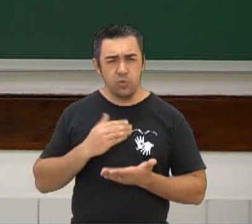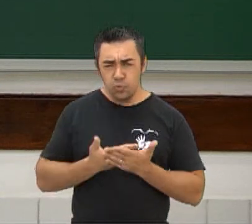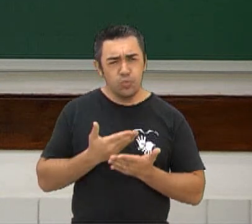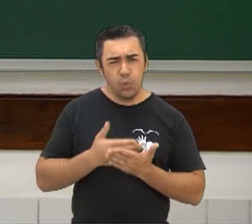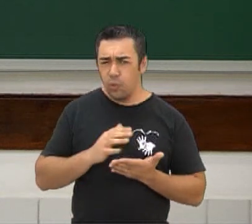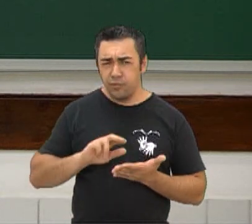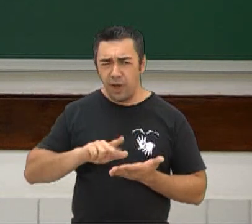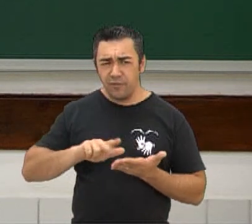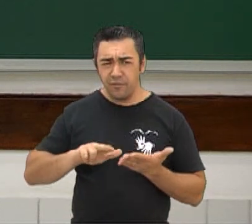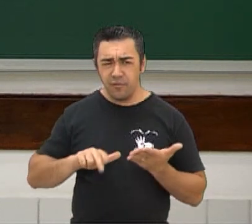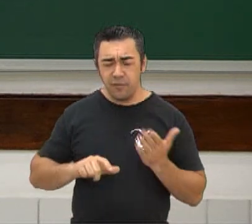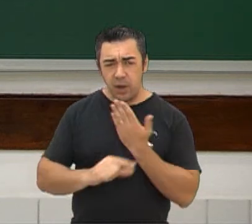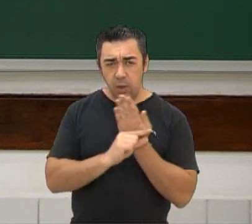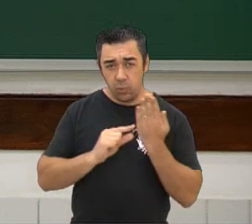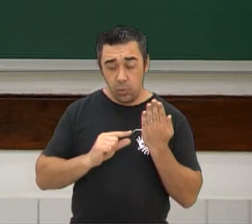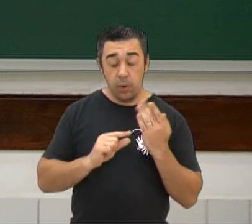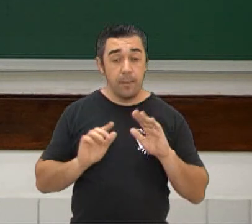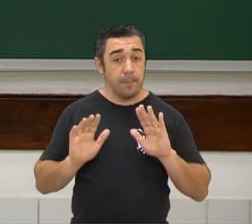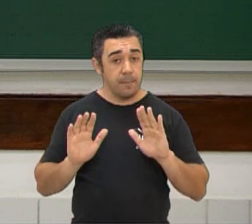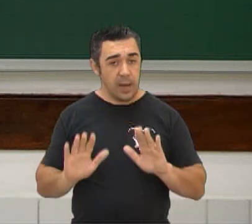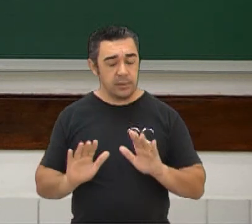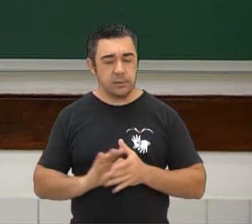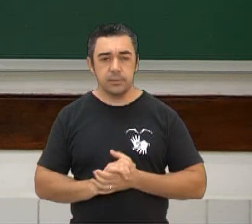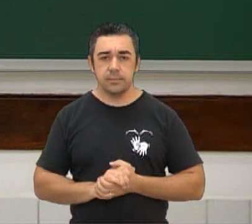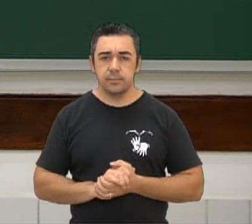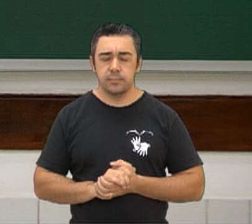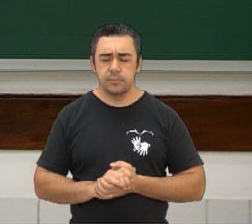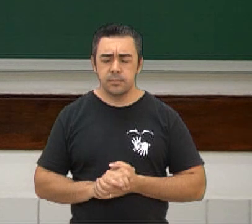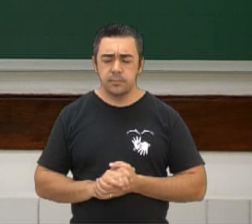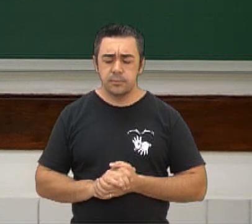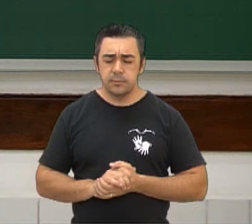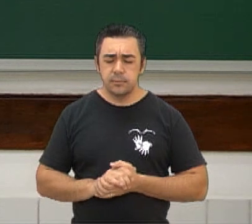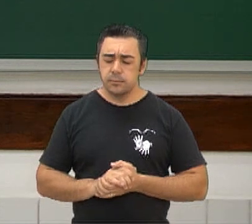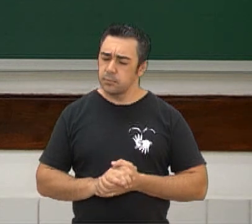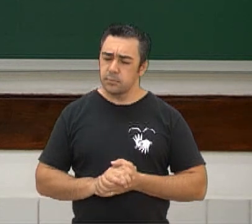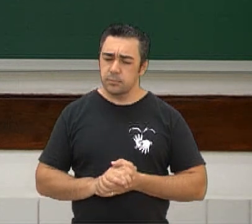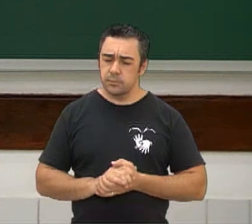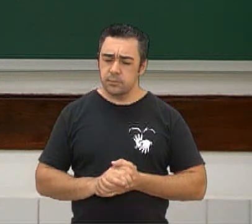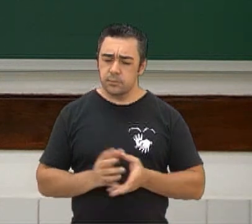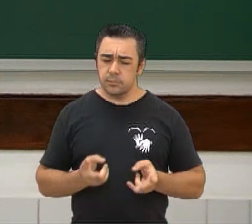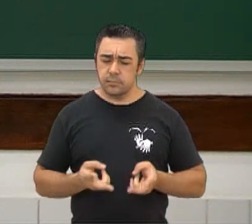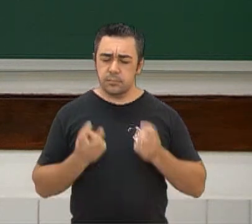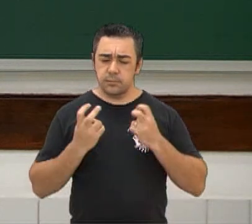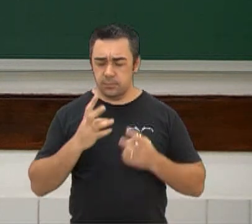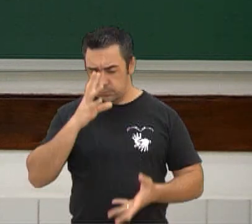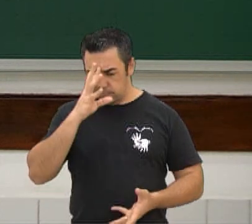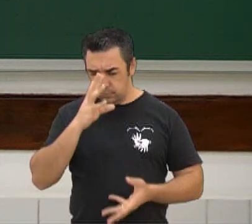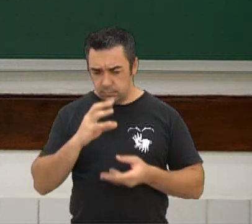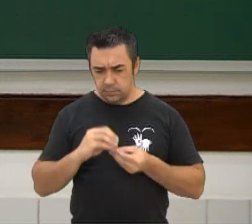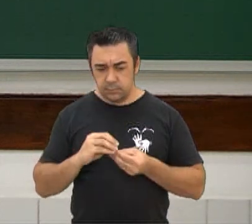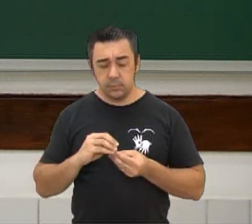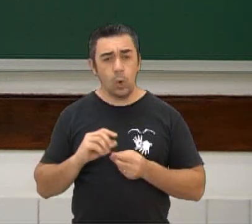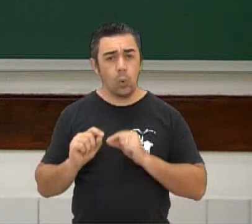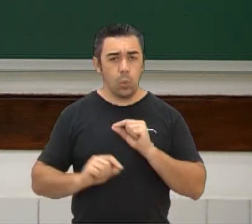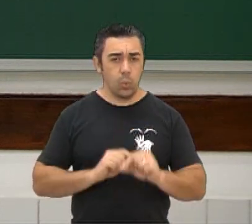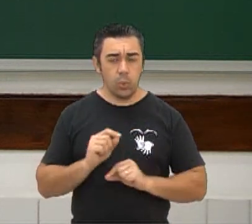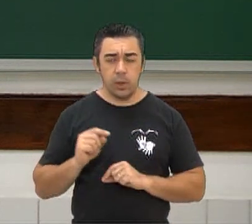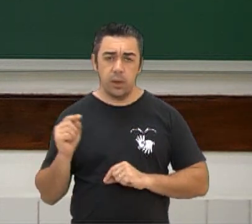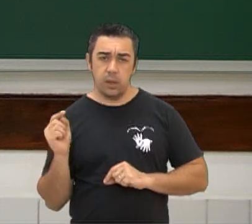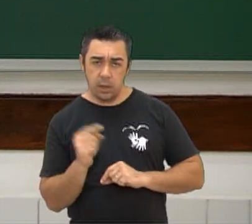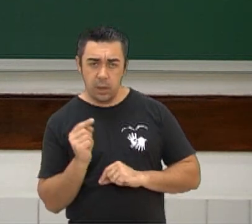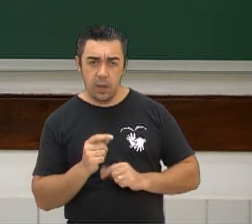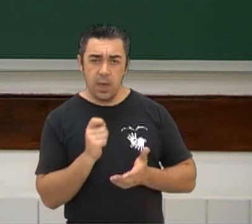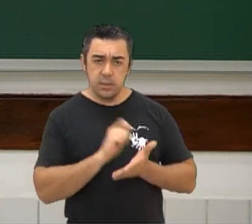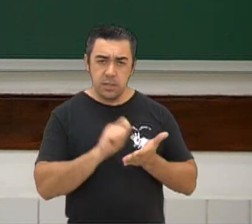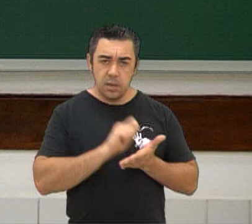toda. Mas ele chegou a uma conclusão que a interpretação que São Tomás de